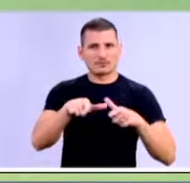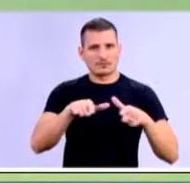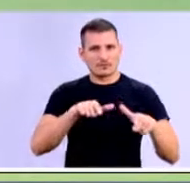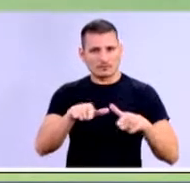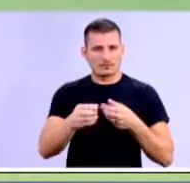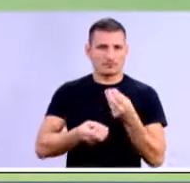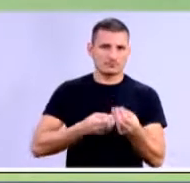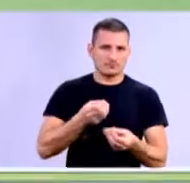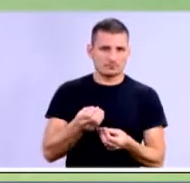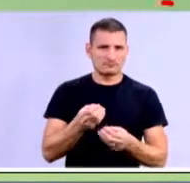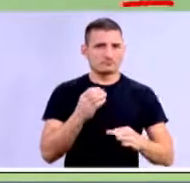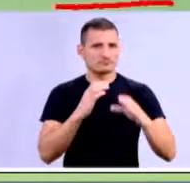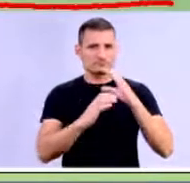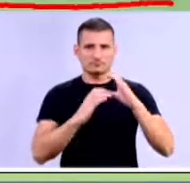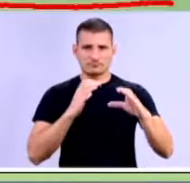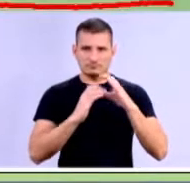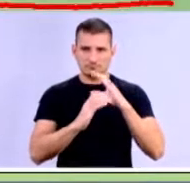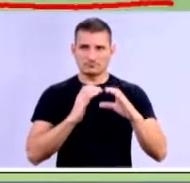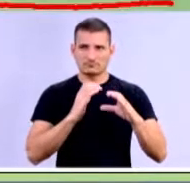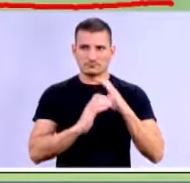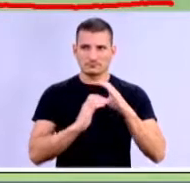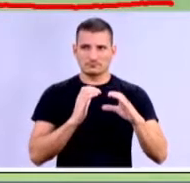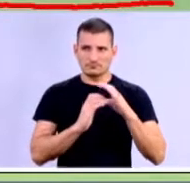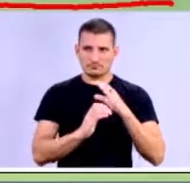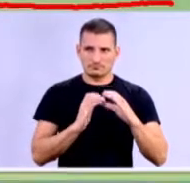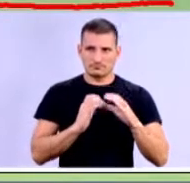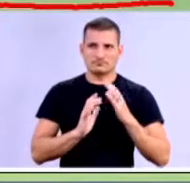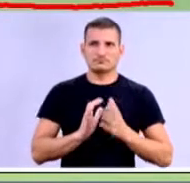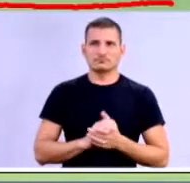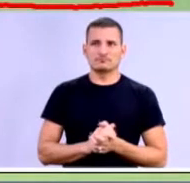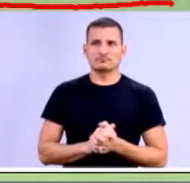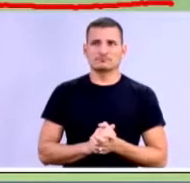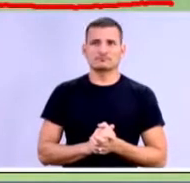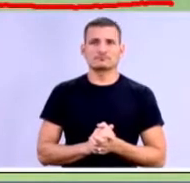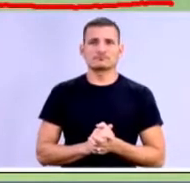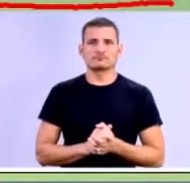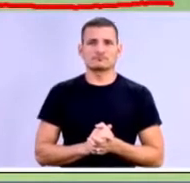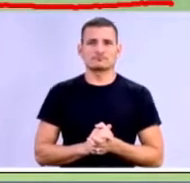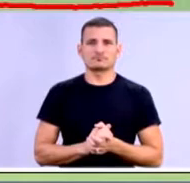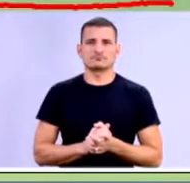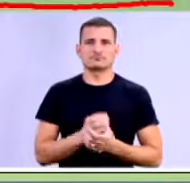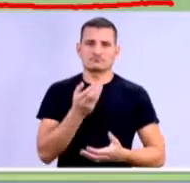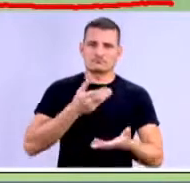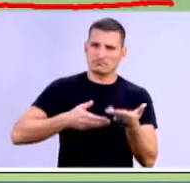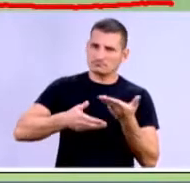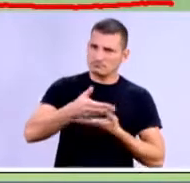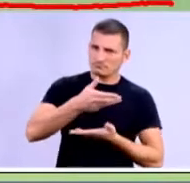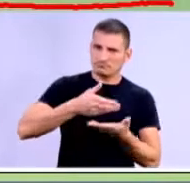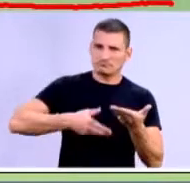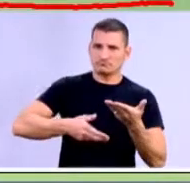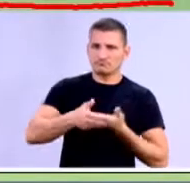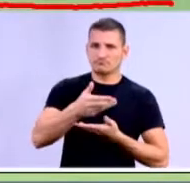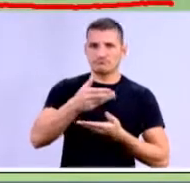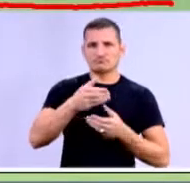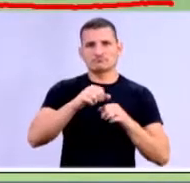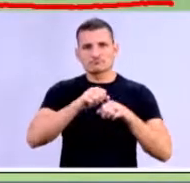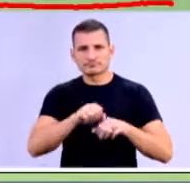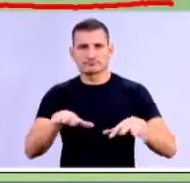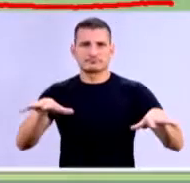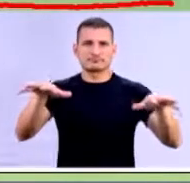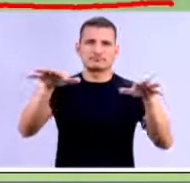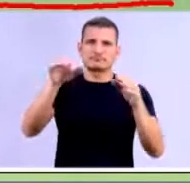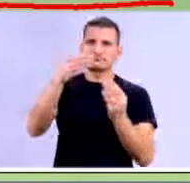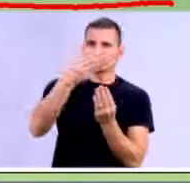como comunicação instantânea e compartilhamento de arquivos. É bem interessante